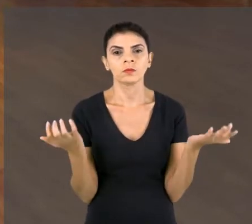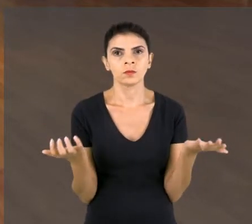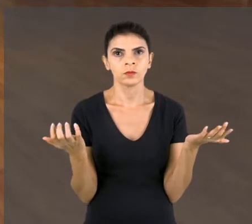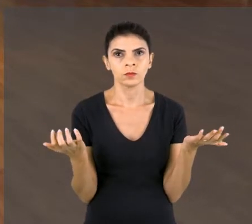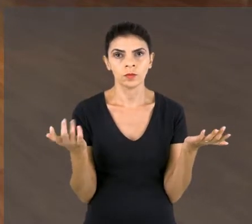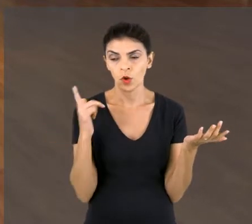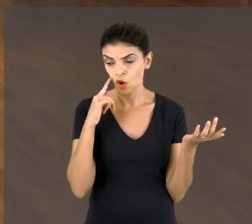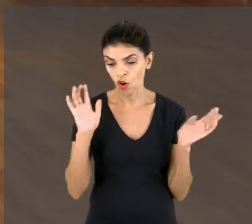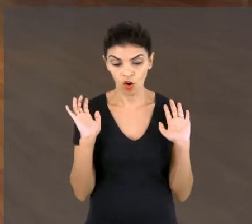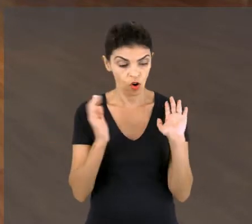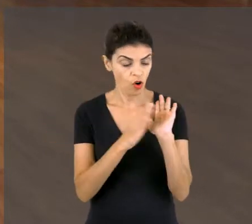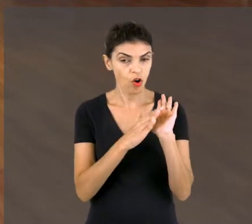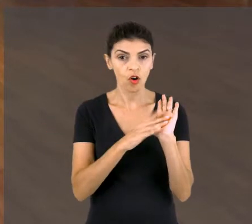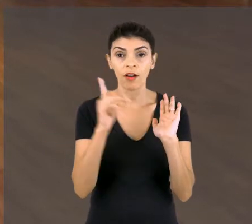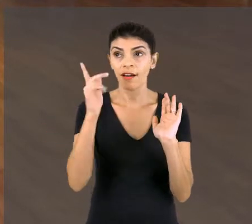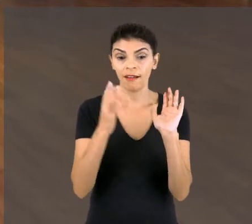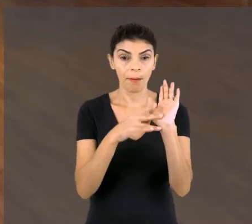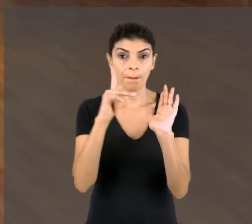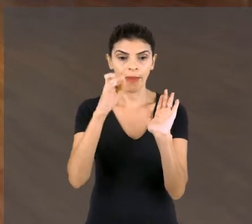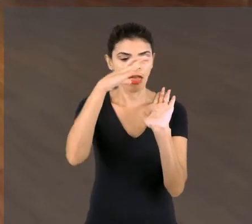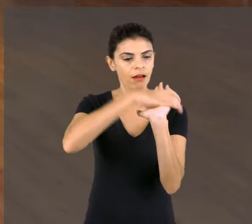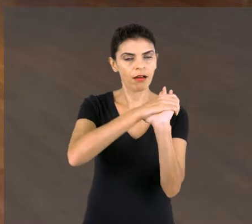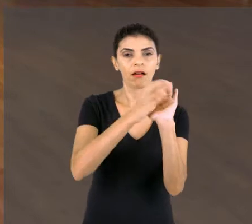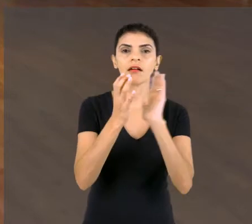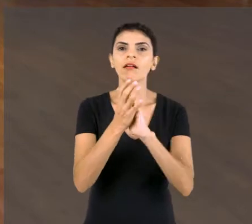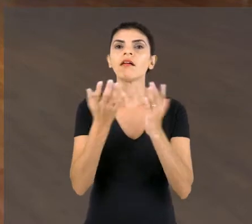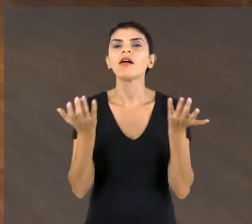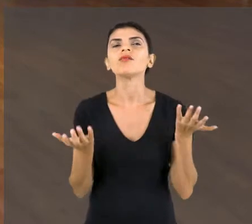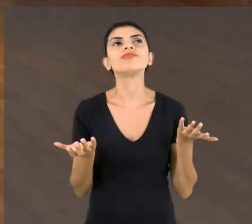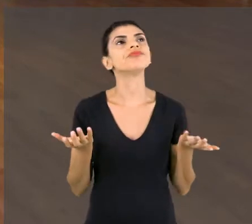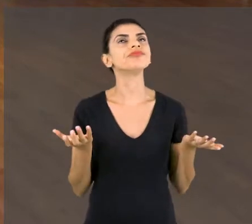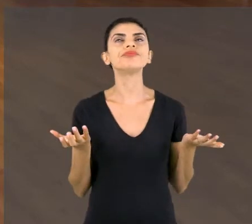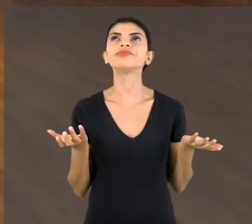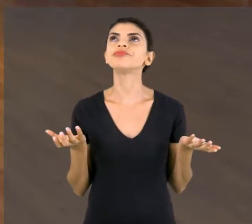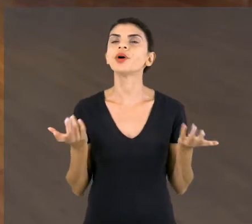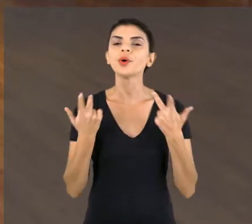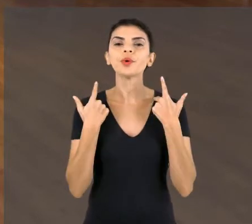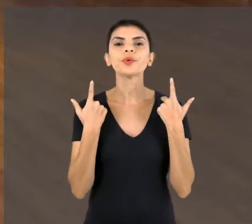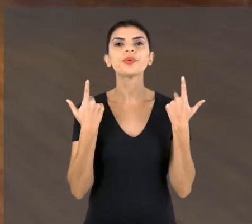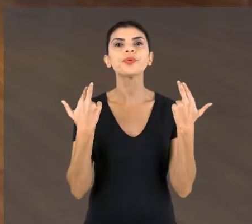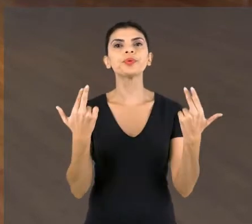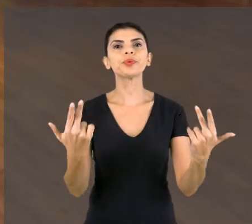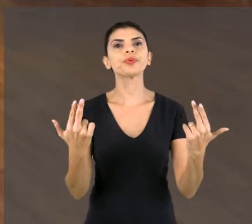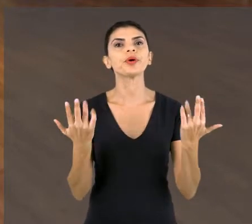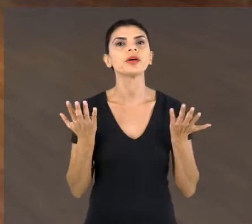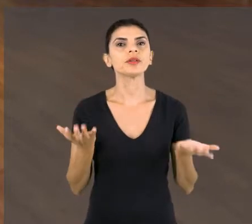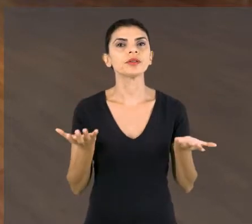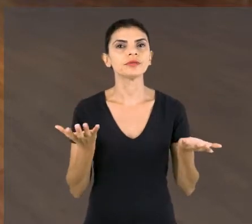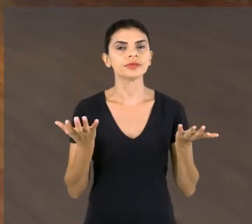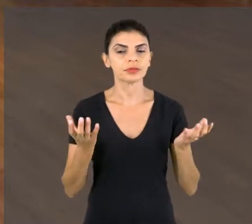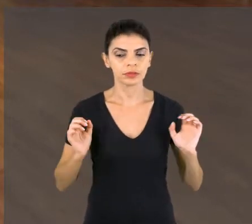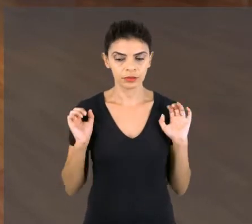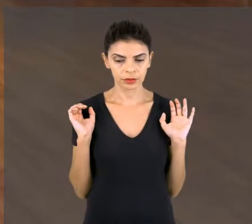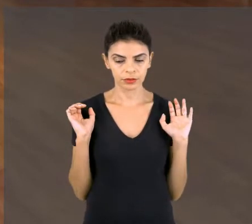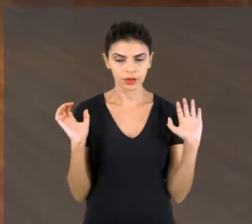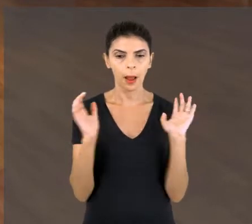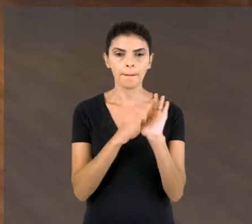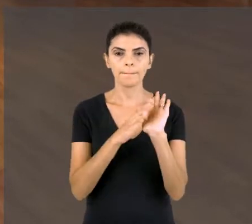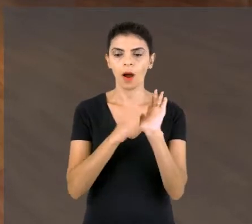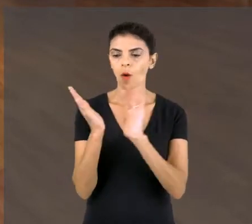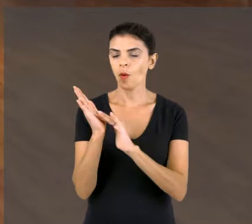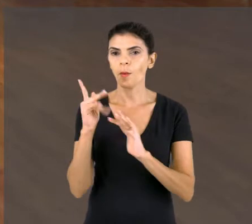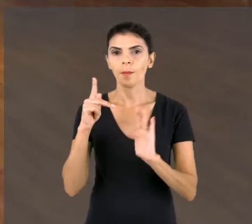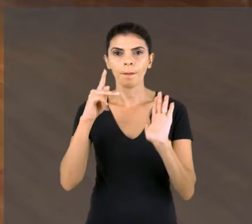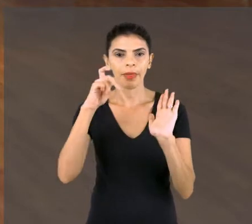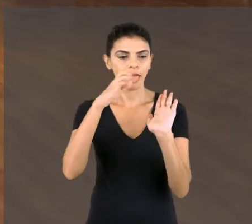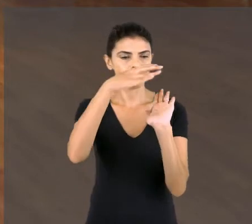estável, assim como o tornozelo da volante, e levemente voltado para a borda externa da